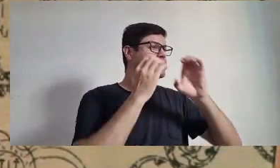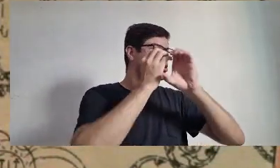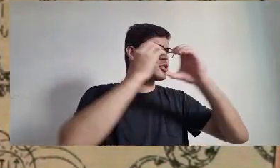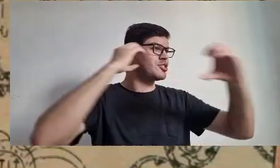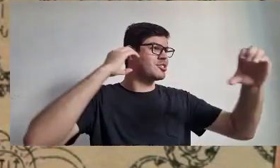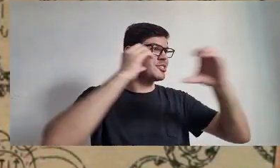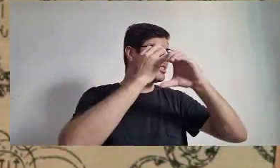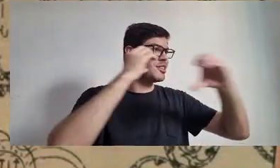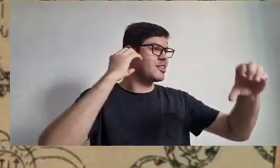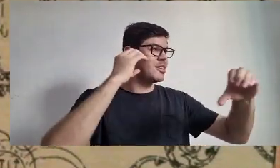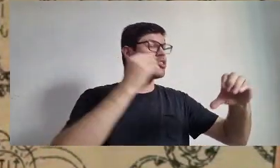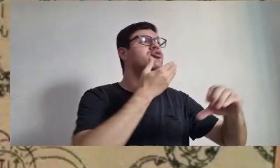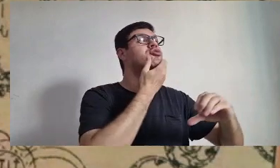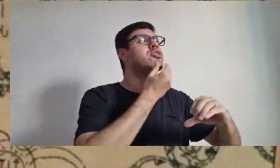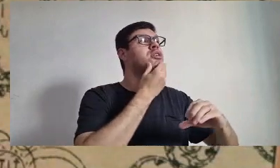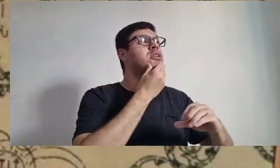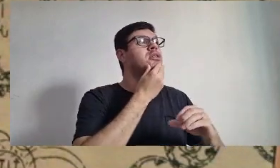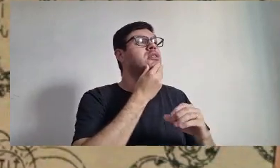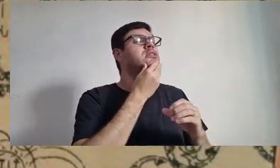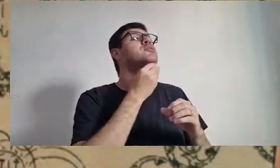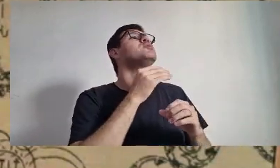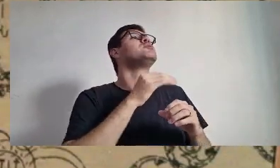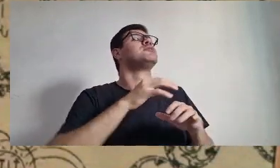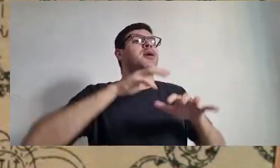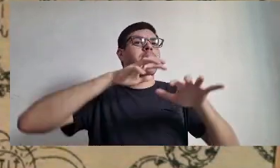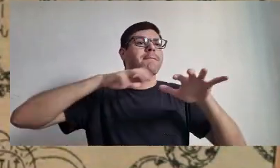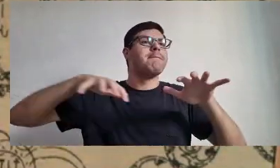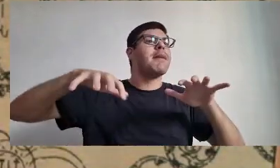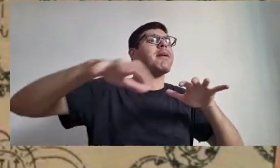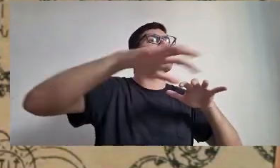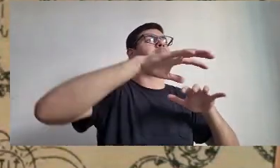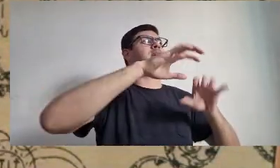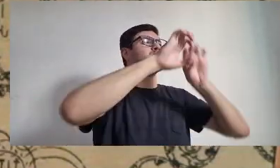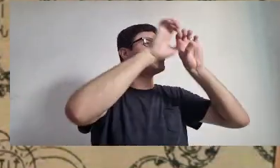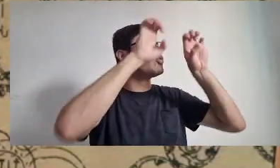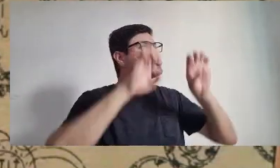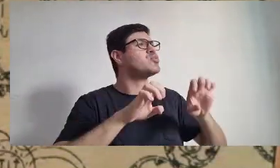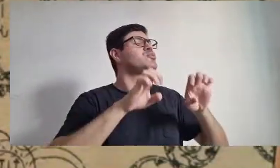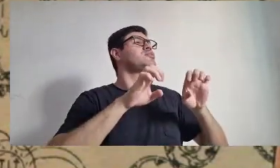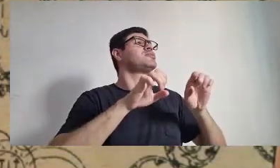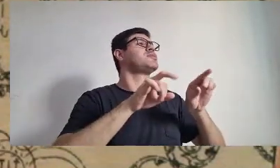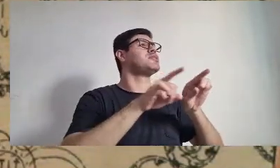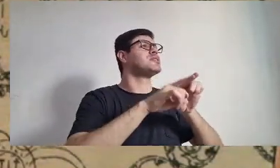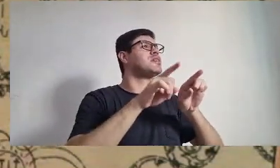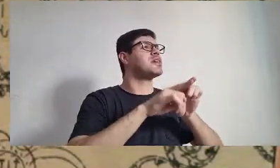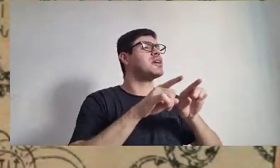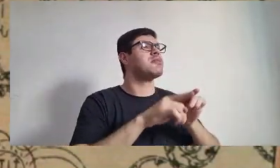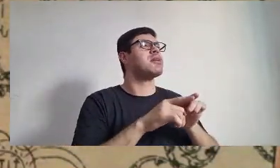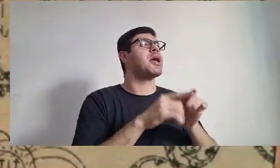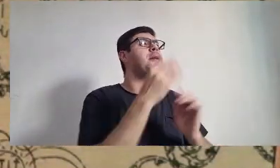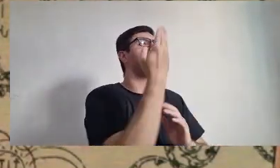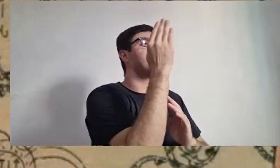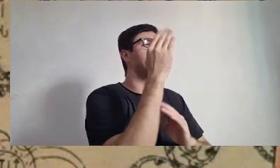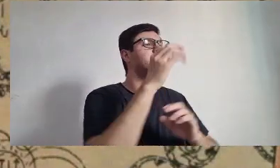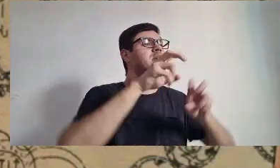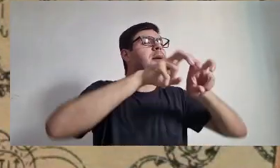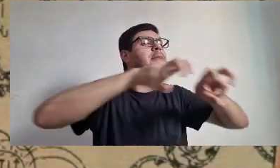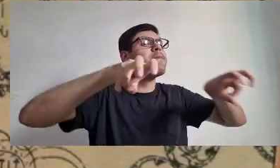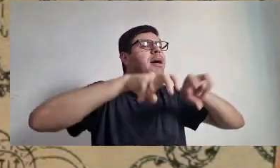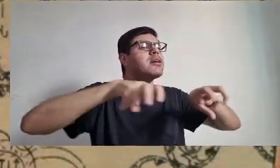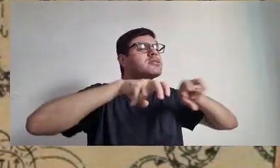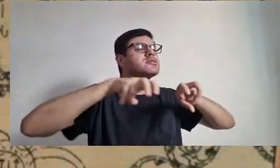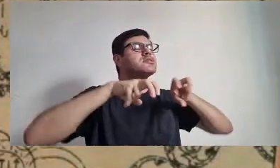ele cuida de toda a parte patrimonial da igreja. Os imóveis que a gente compra, por